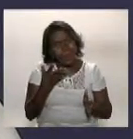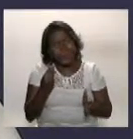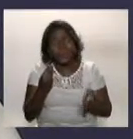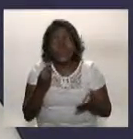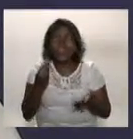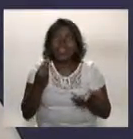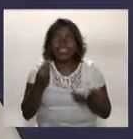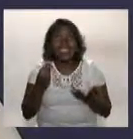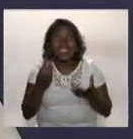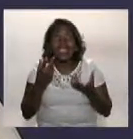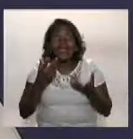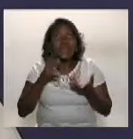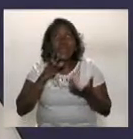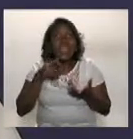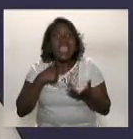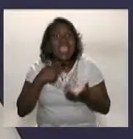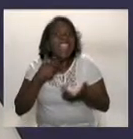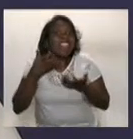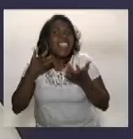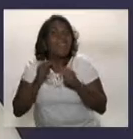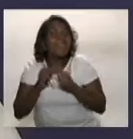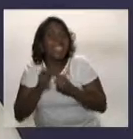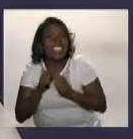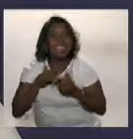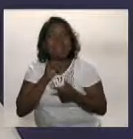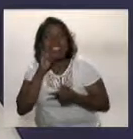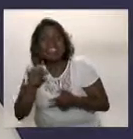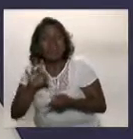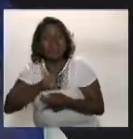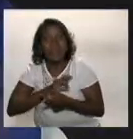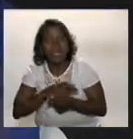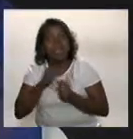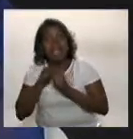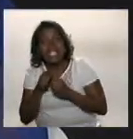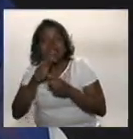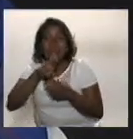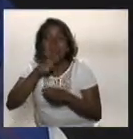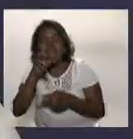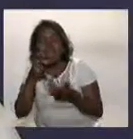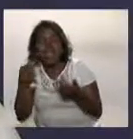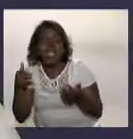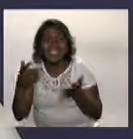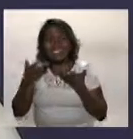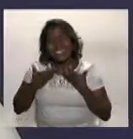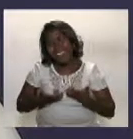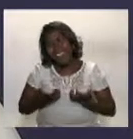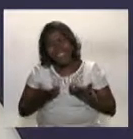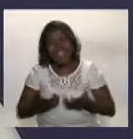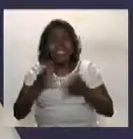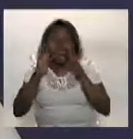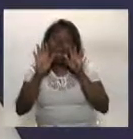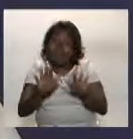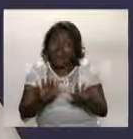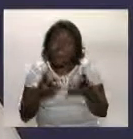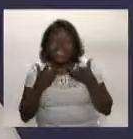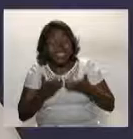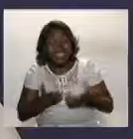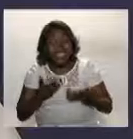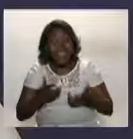para a sociedade, porque a Polícia Civil fica com registro, investiga no sentido de identificar o